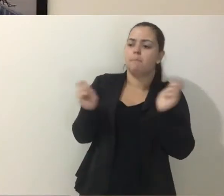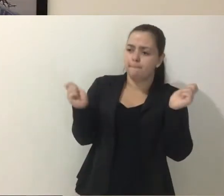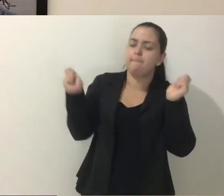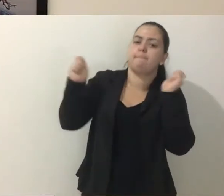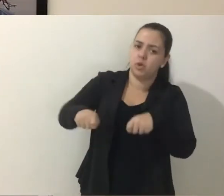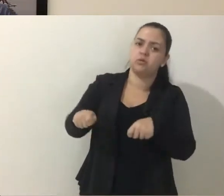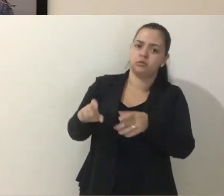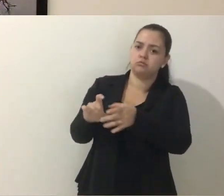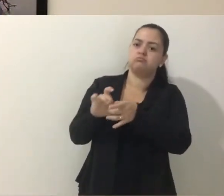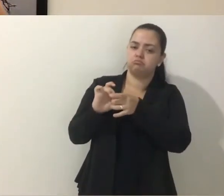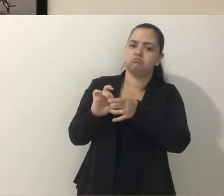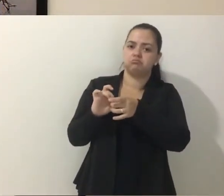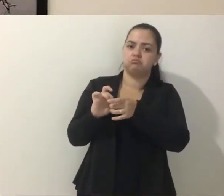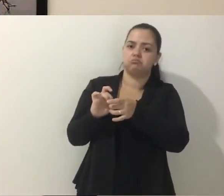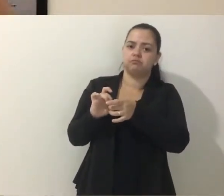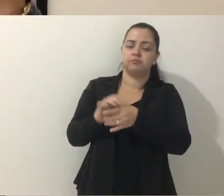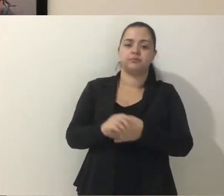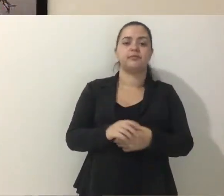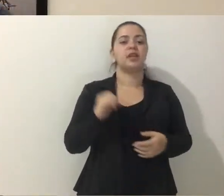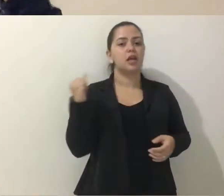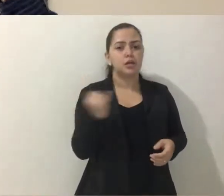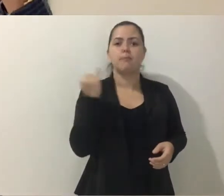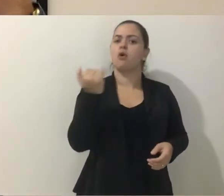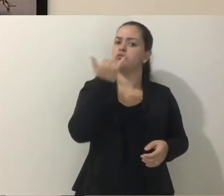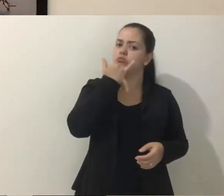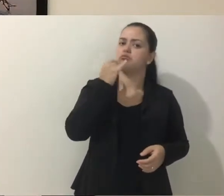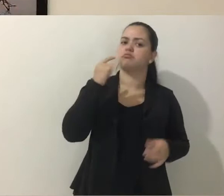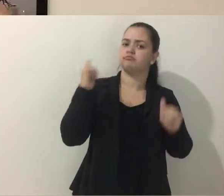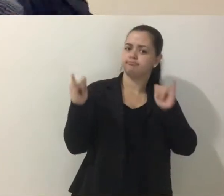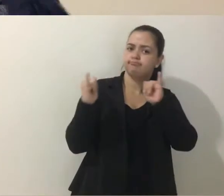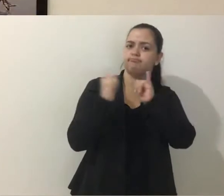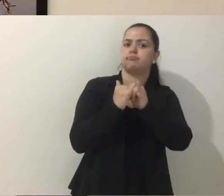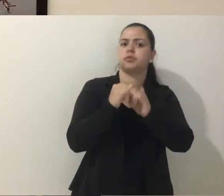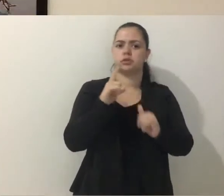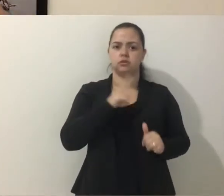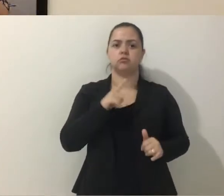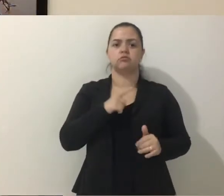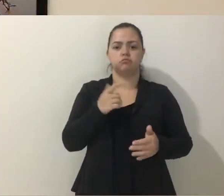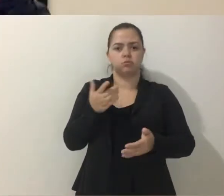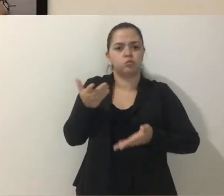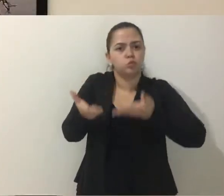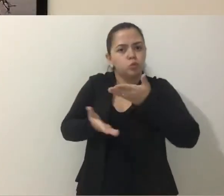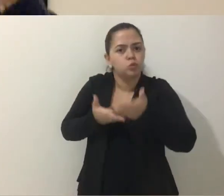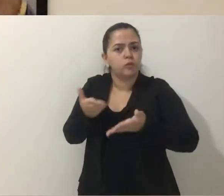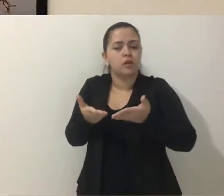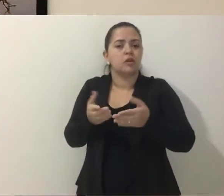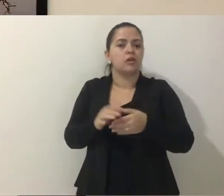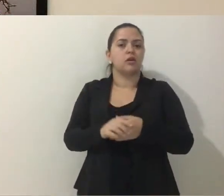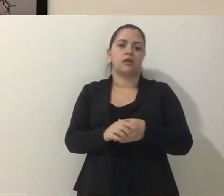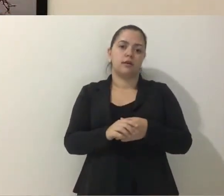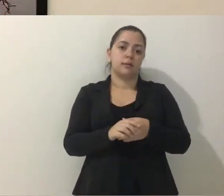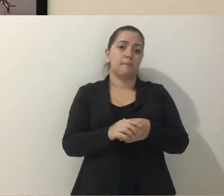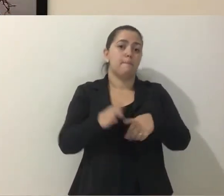reconcilie. É mais importante o perdão, a reconciliação, o investimento do que permitir que o